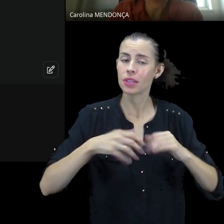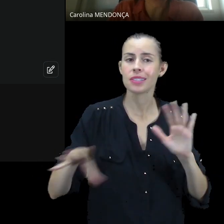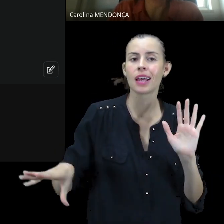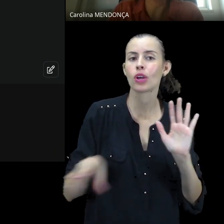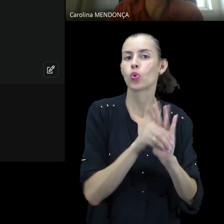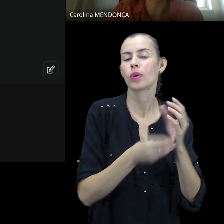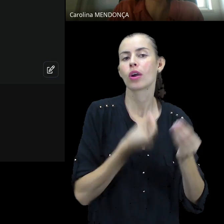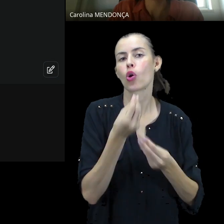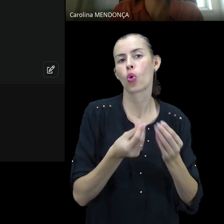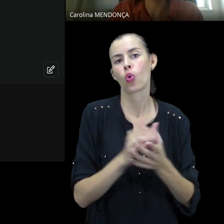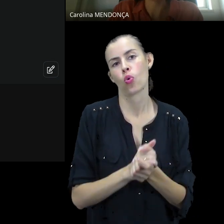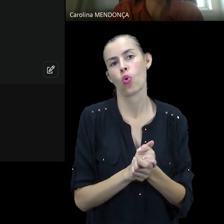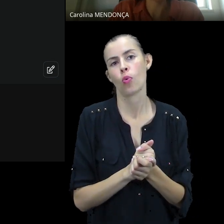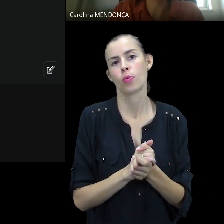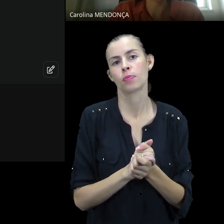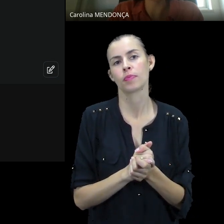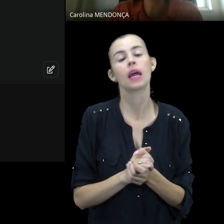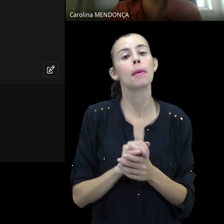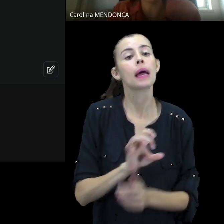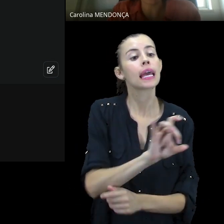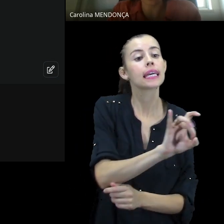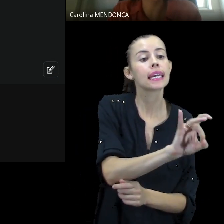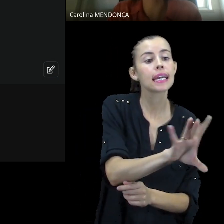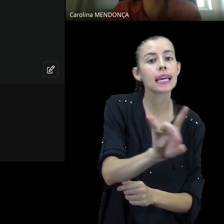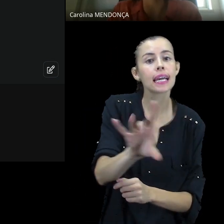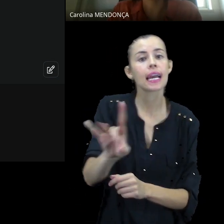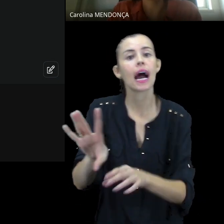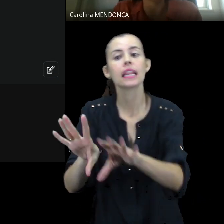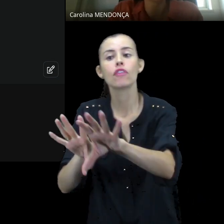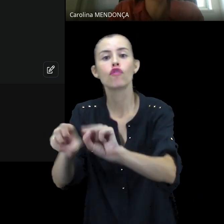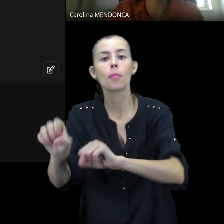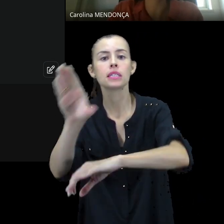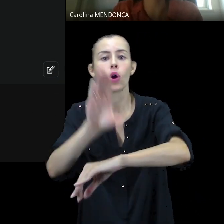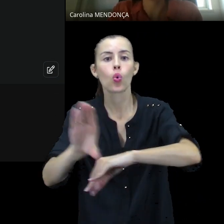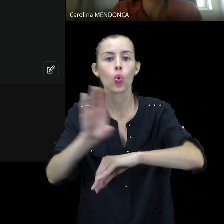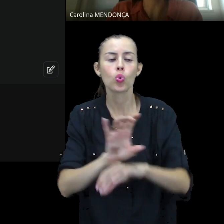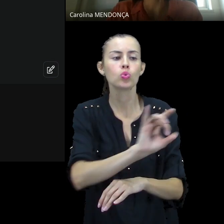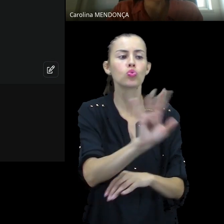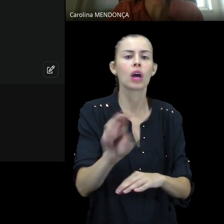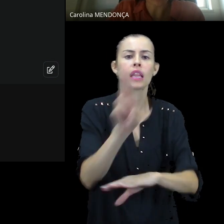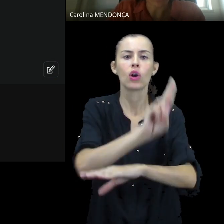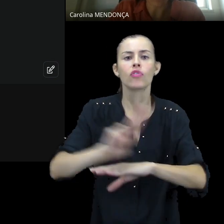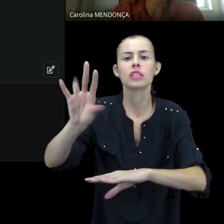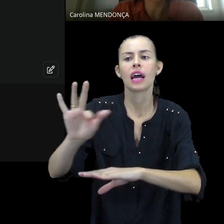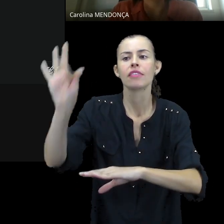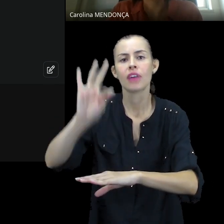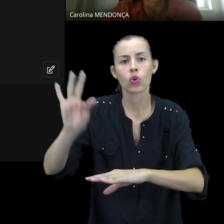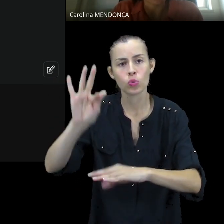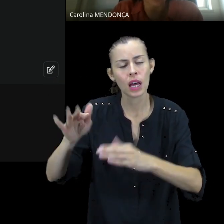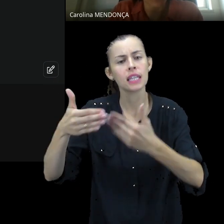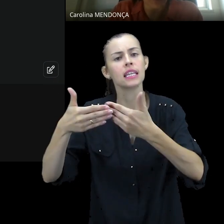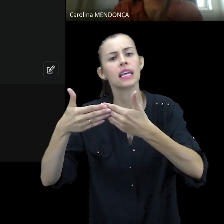cidadania nos nossos currículos, de uma maneira que deixe aberto para que os cursos, na sua autonomia, nas suas capacidades,